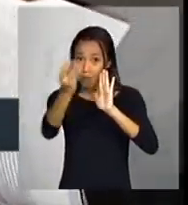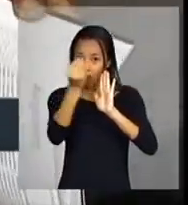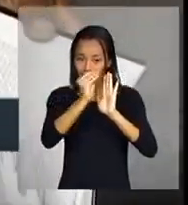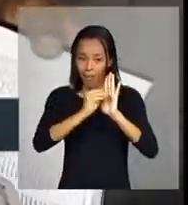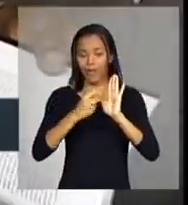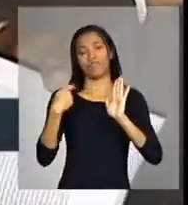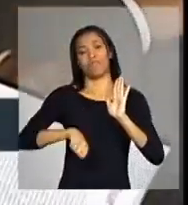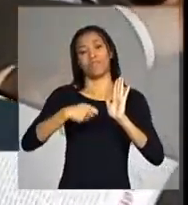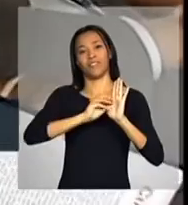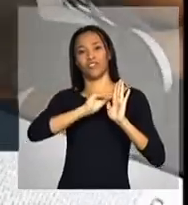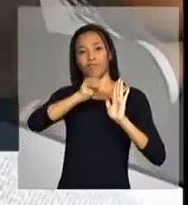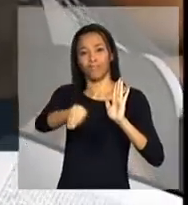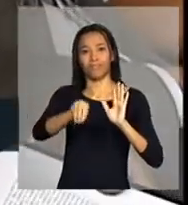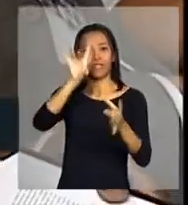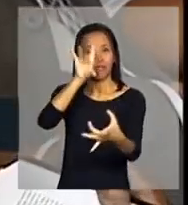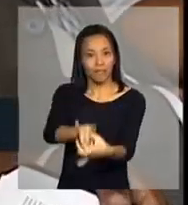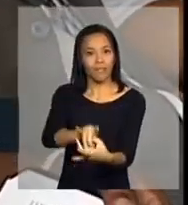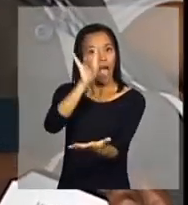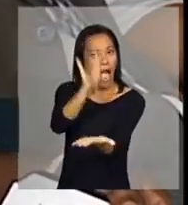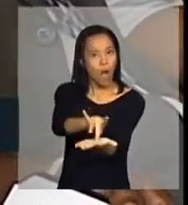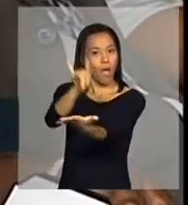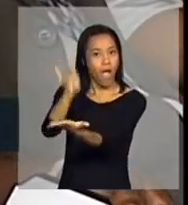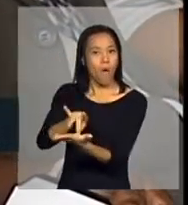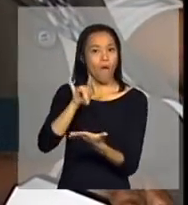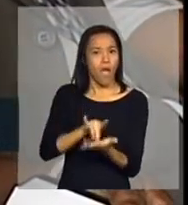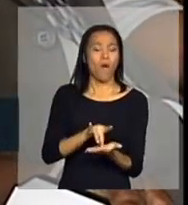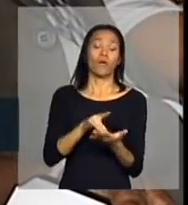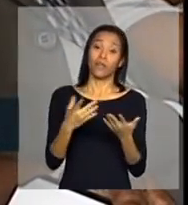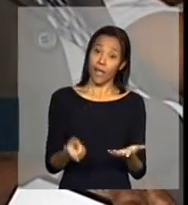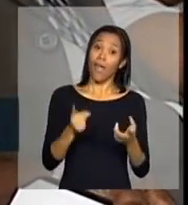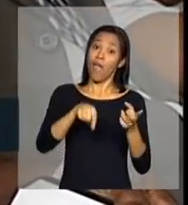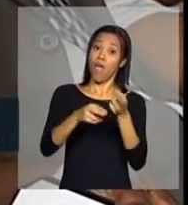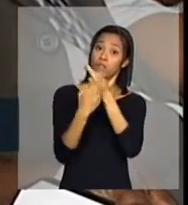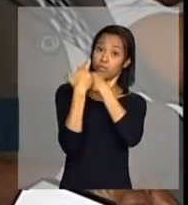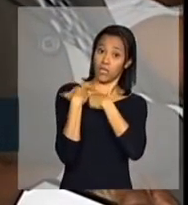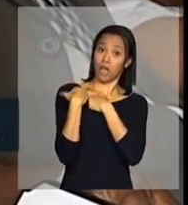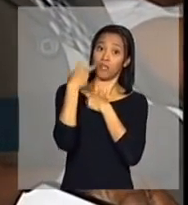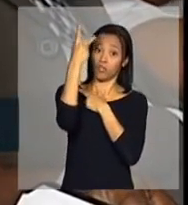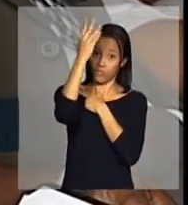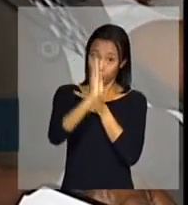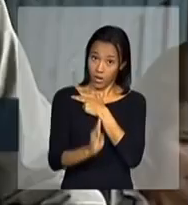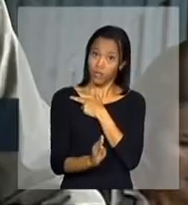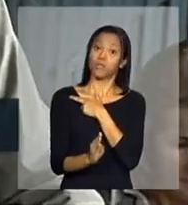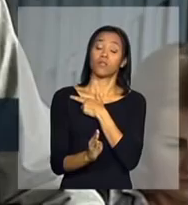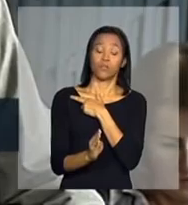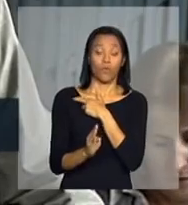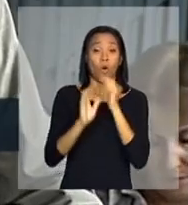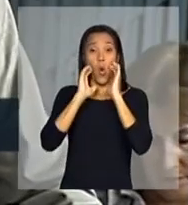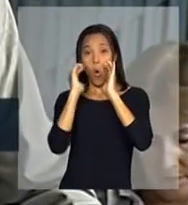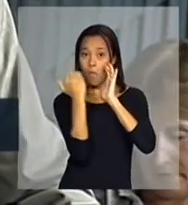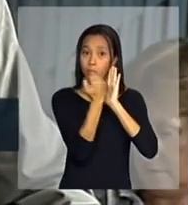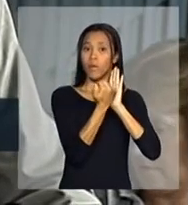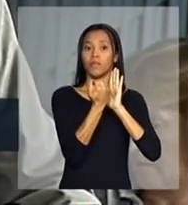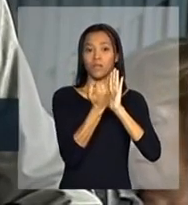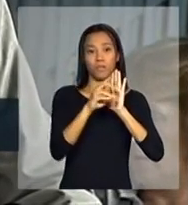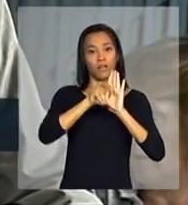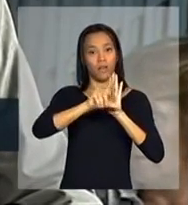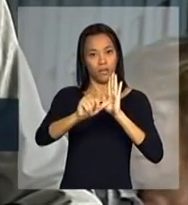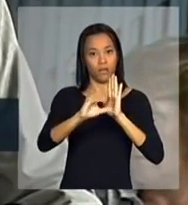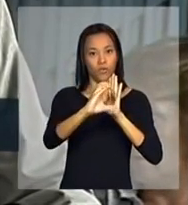implementação. E cabe ao Estado brasileiro cumprir a Constituição. Cabe ao Estado brasileiro cumprir o seu